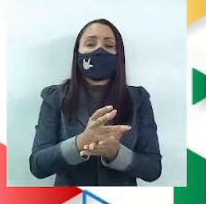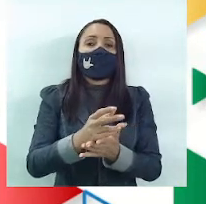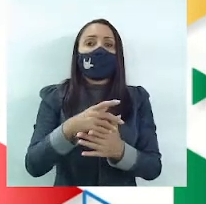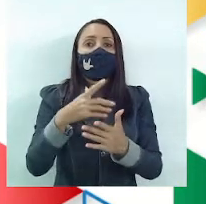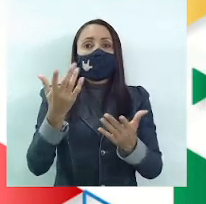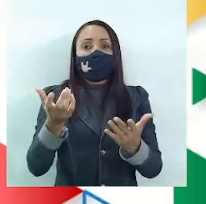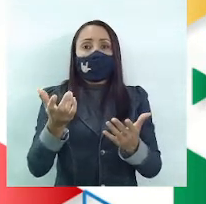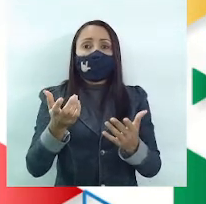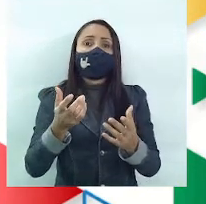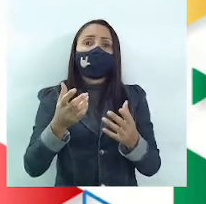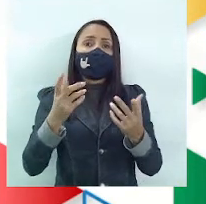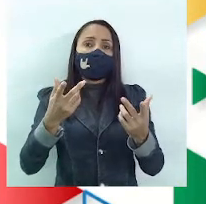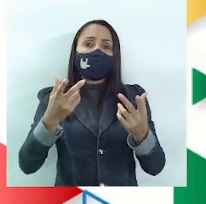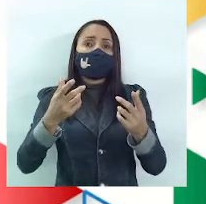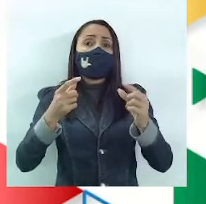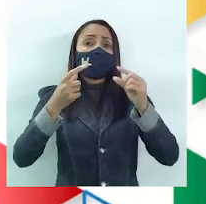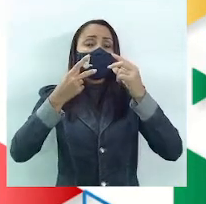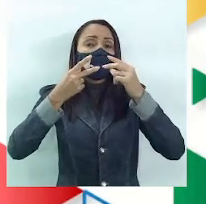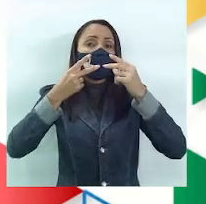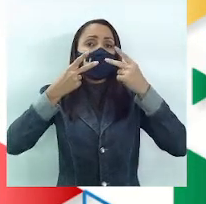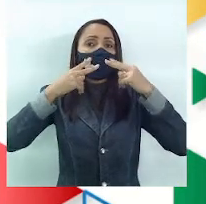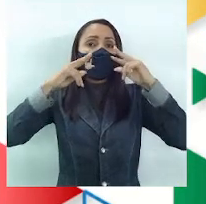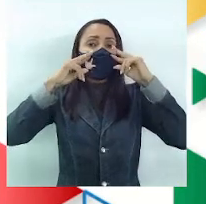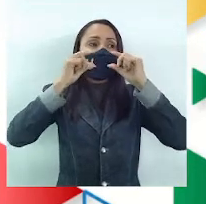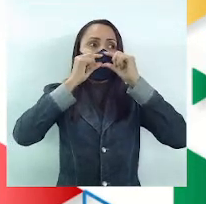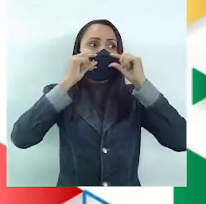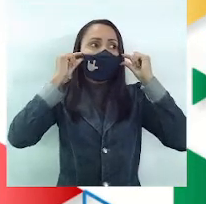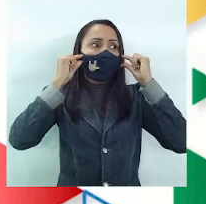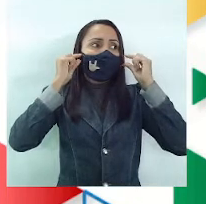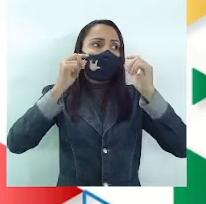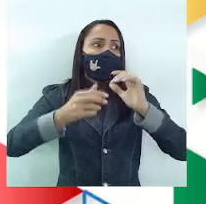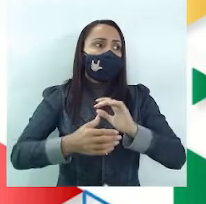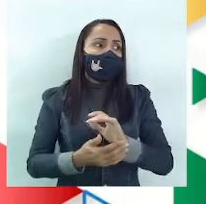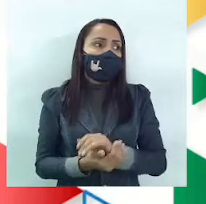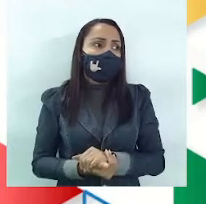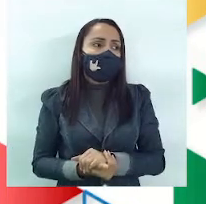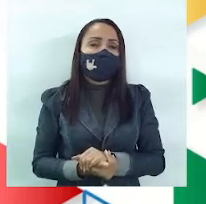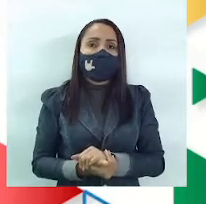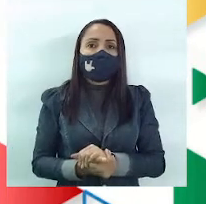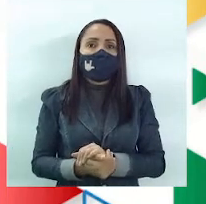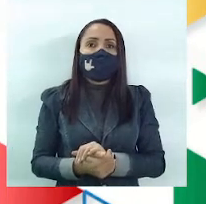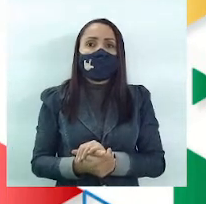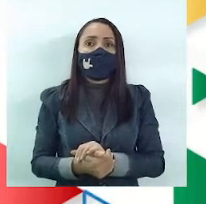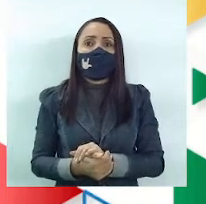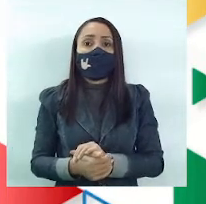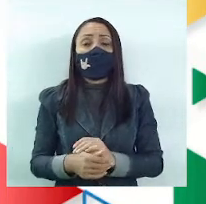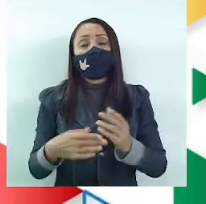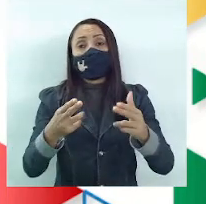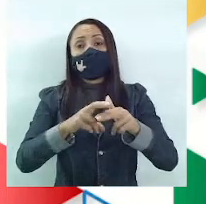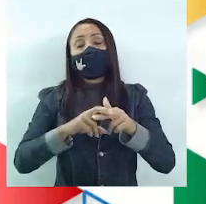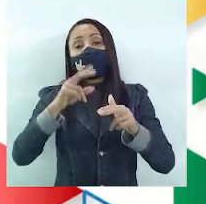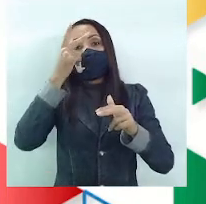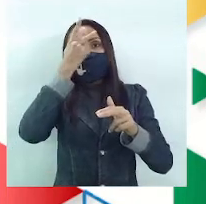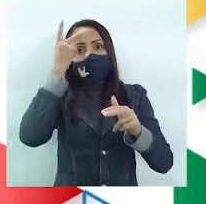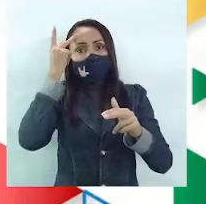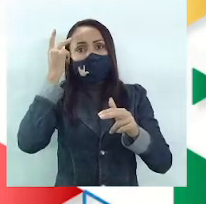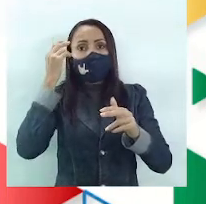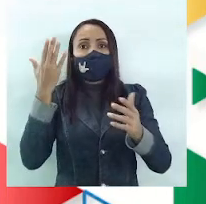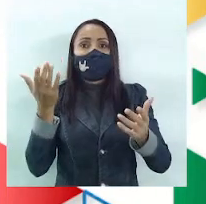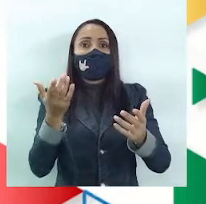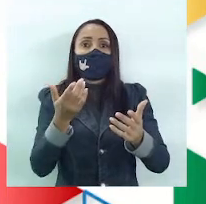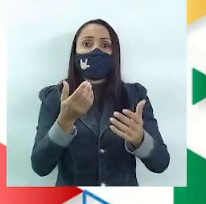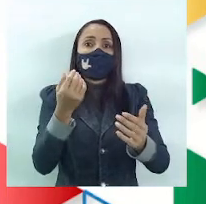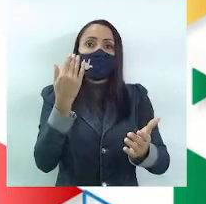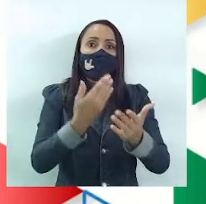uma sobrecarga, vai havendo um aumento daqueles trabalhos daqueles dentes. Então, por isso que as pessoas, quando perdem dente, eles tendem